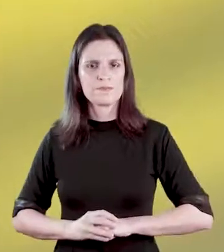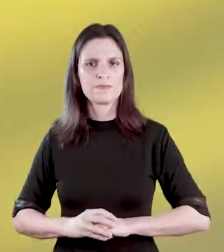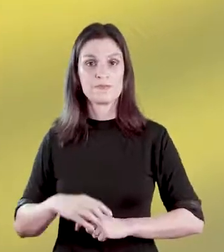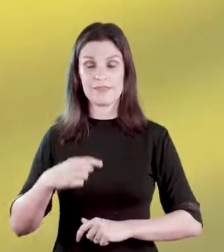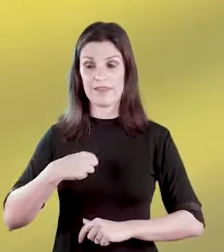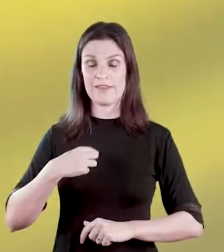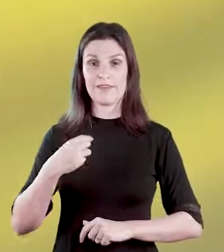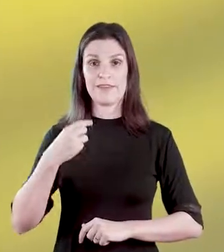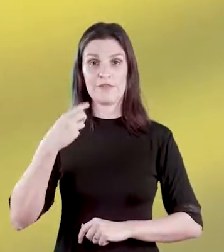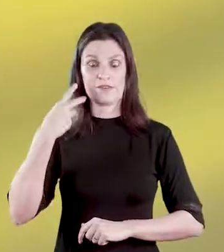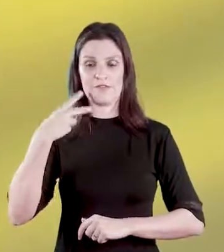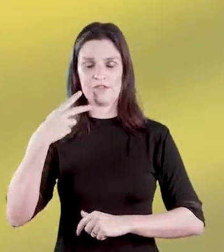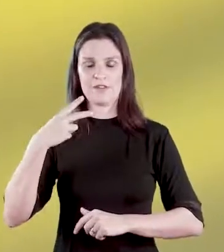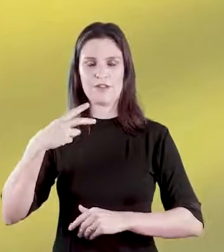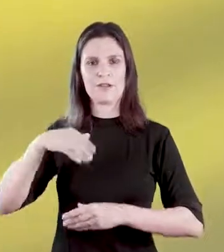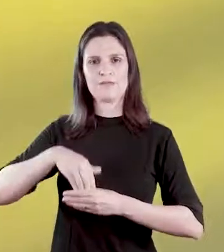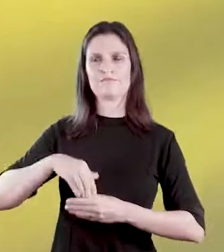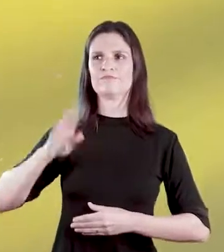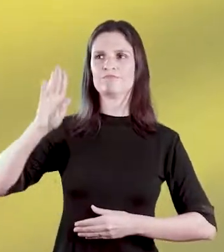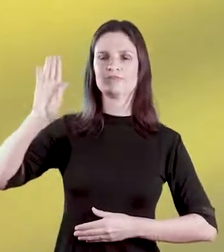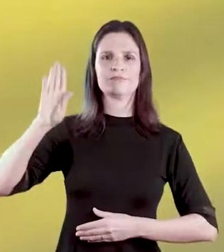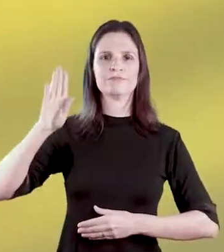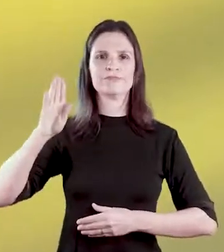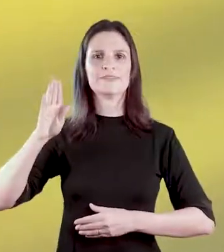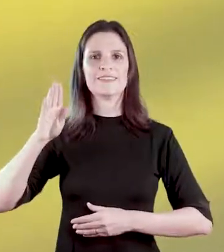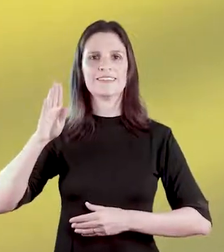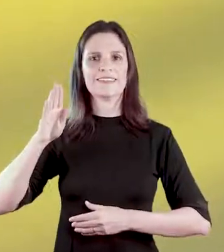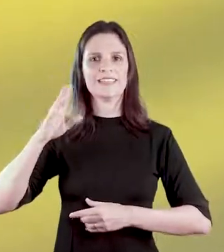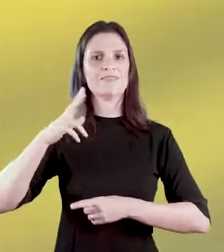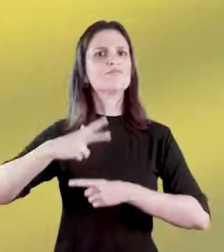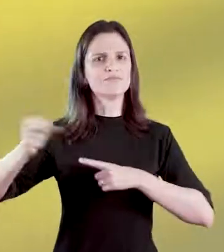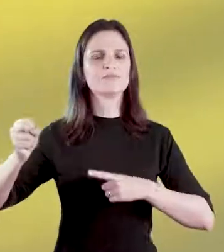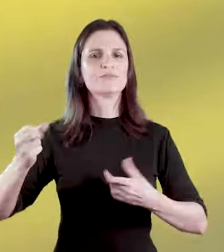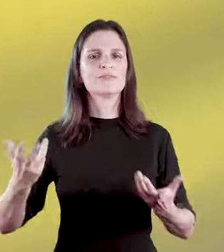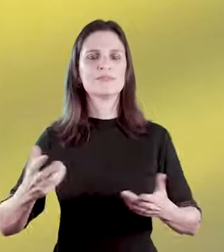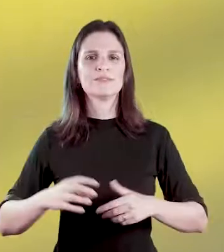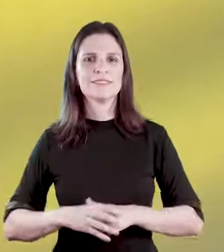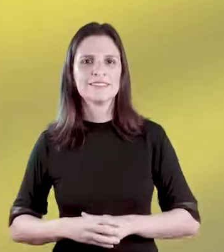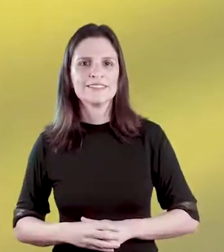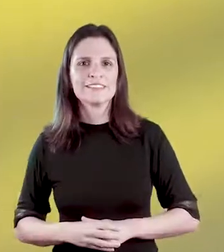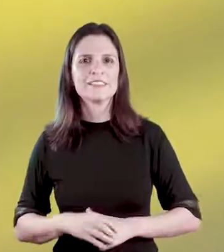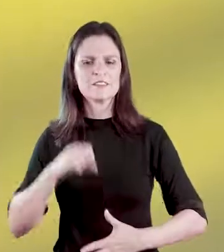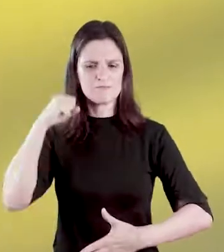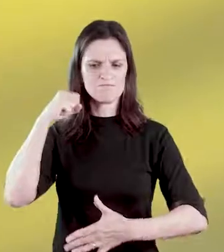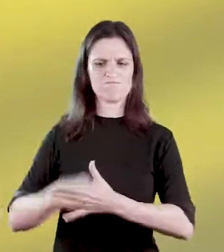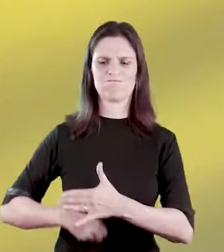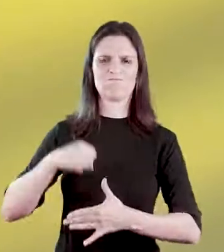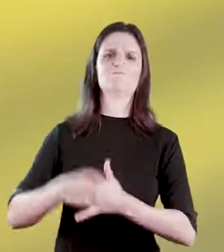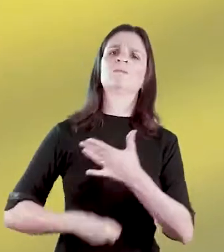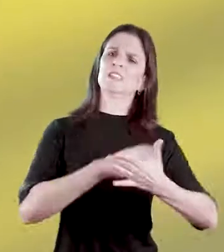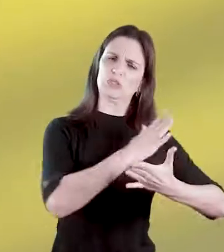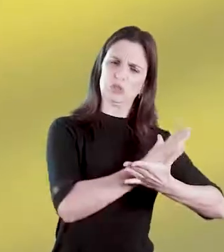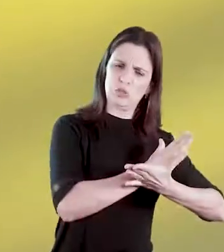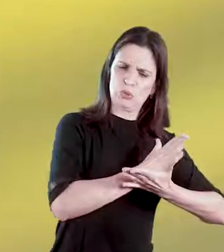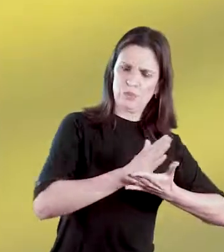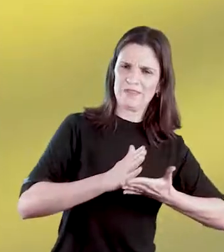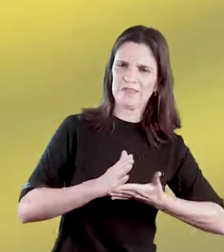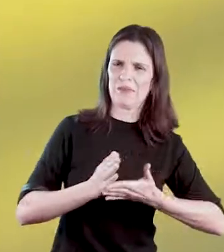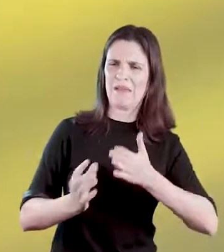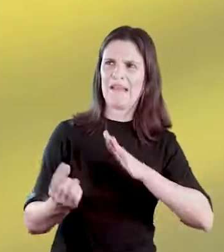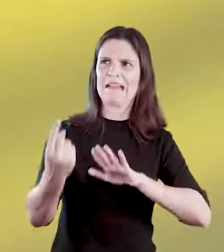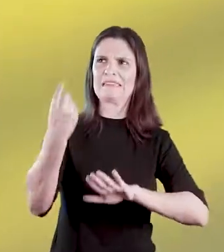primeira vez e sair candidato a vereador e fui viu o primeiro momento que eu saí é uma luta que veio naquele momento lá